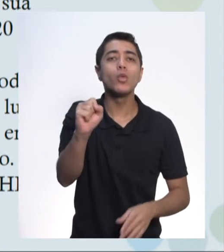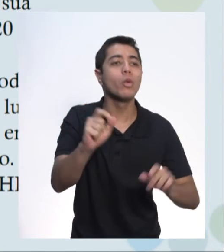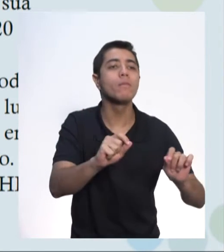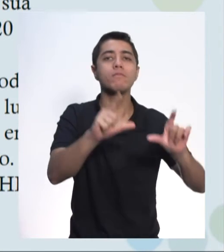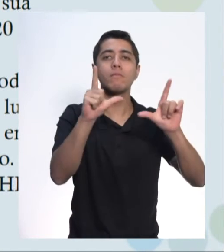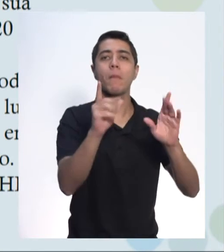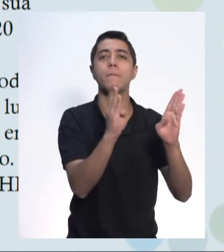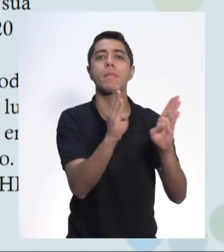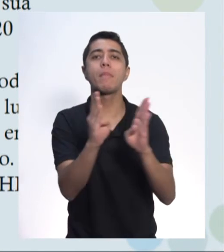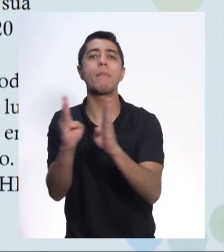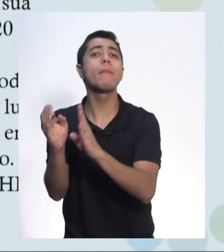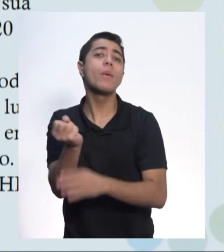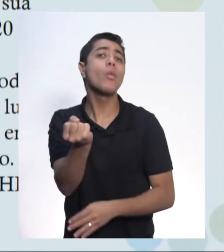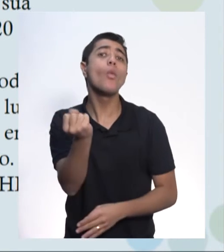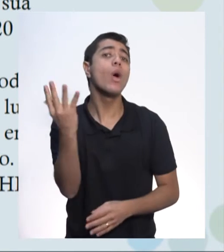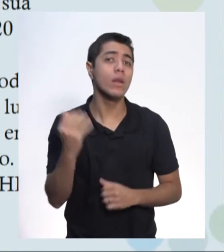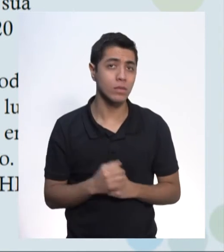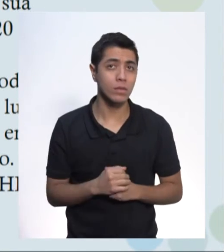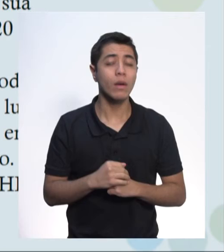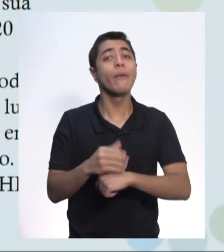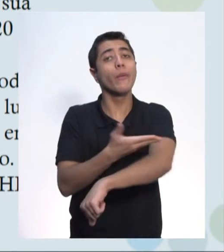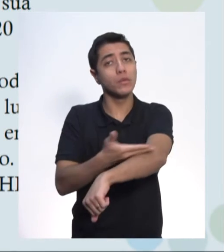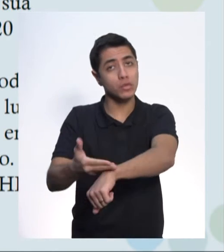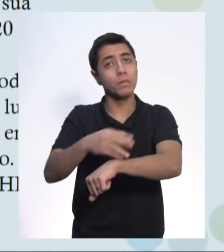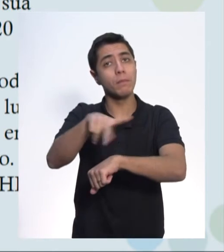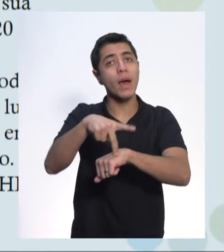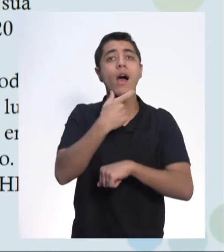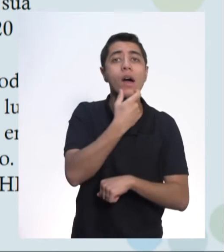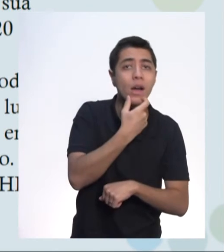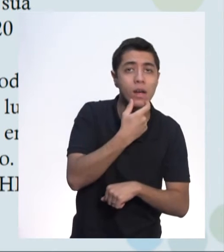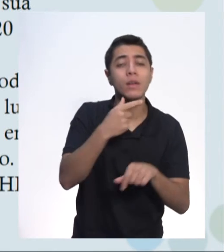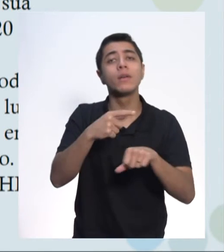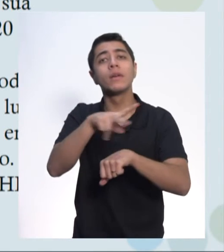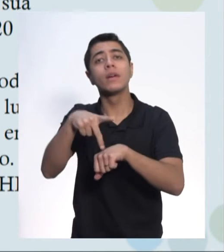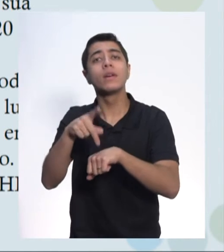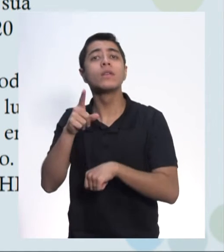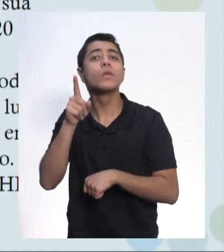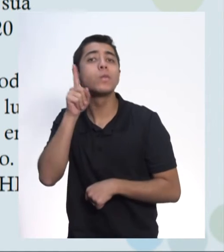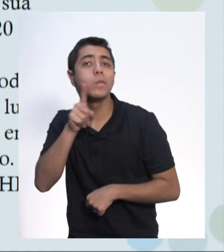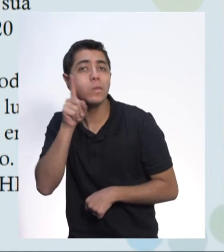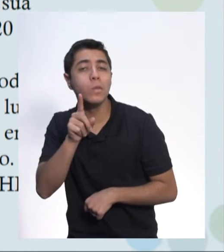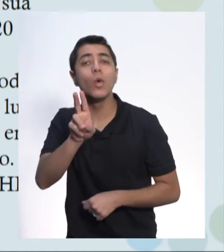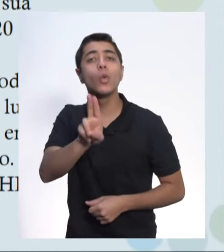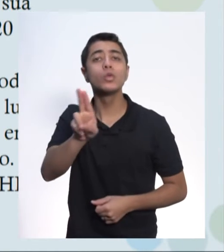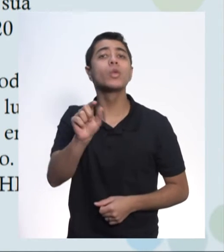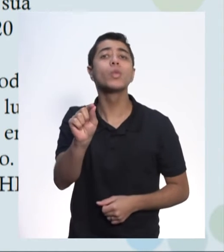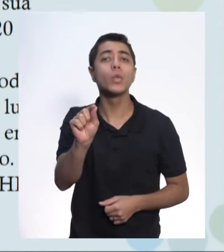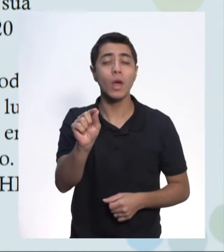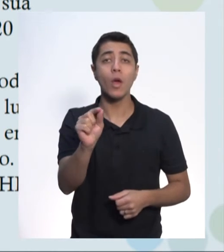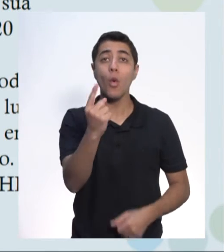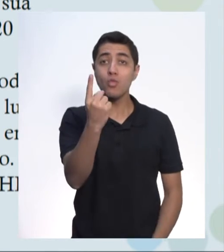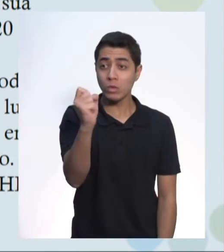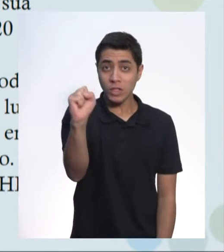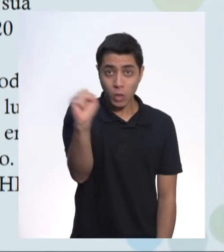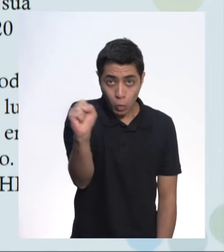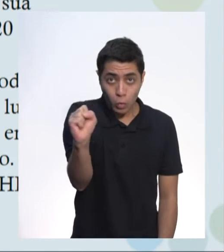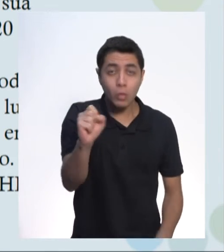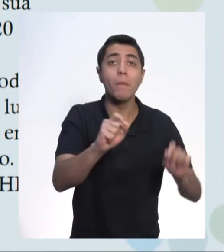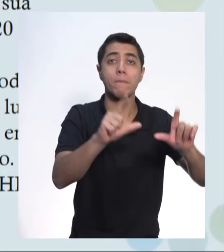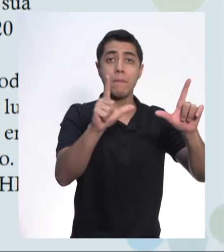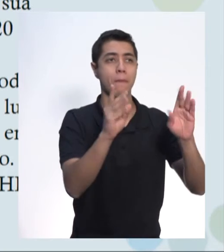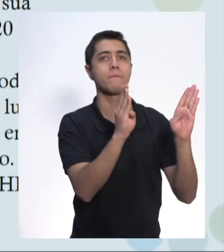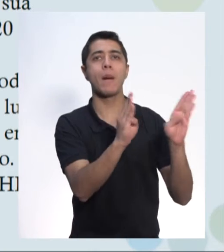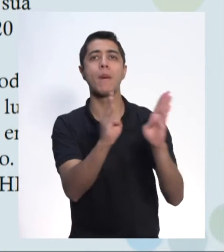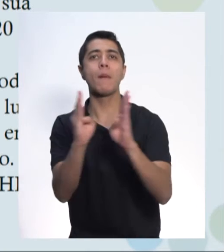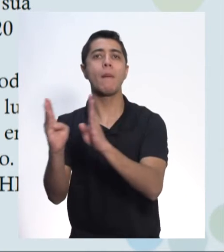padrão utilizado tanto na Inglaterra quanto nos Estados Unidos. Né? Você tem 24 quadros por segundo. O que acontece nesses 24 quadros? Se